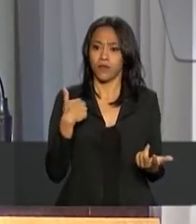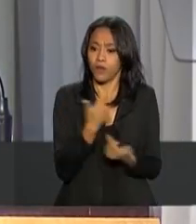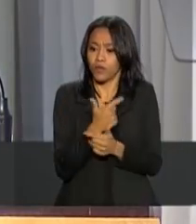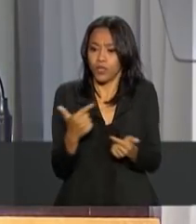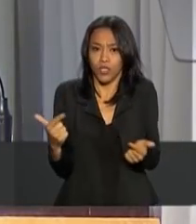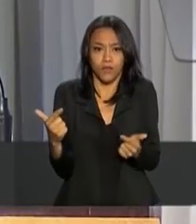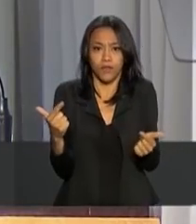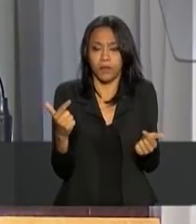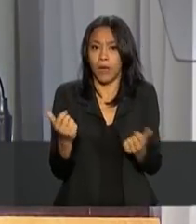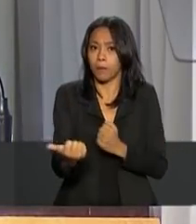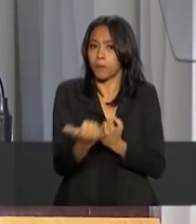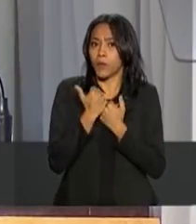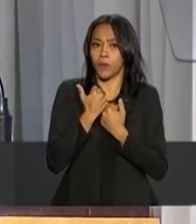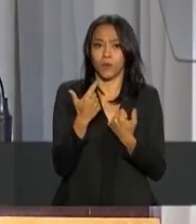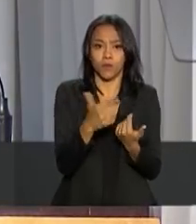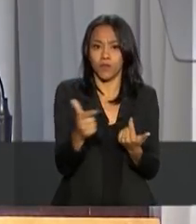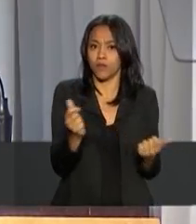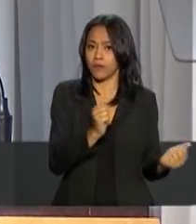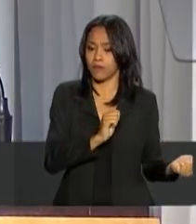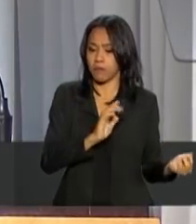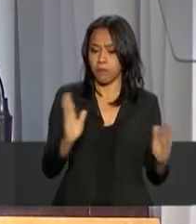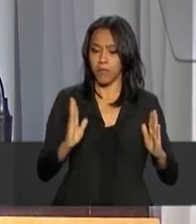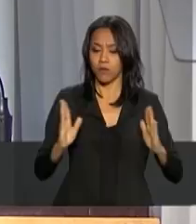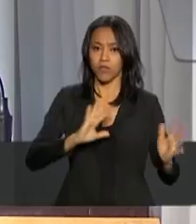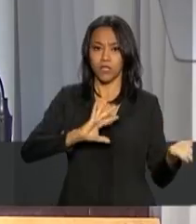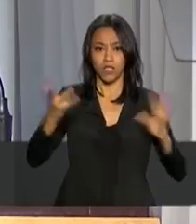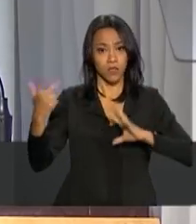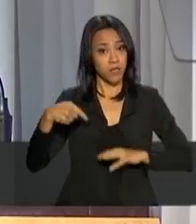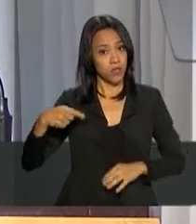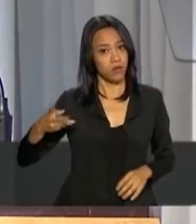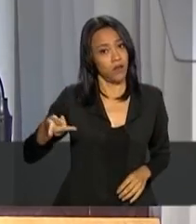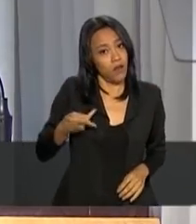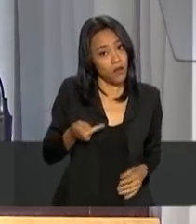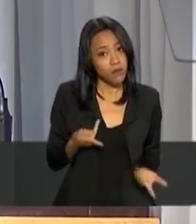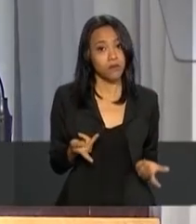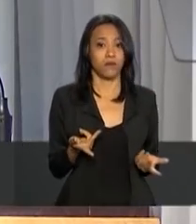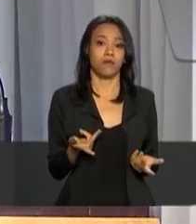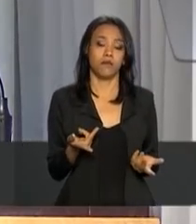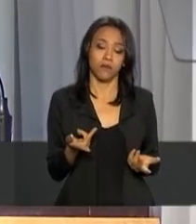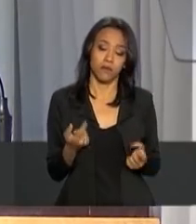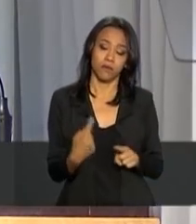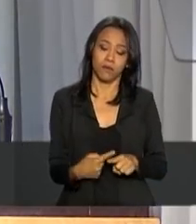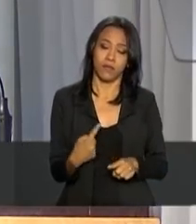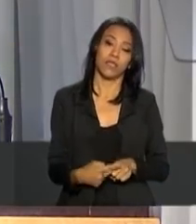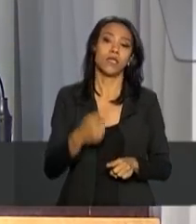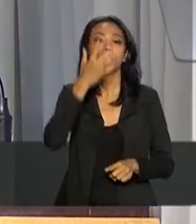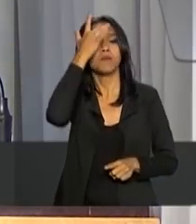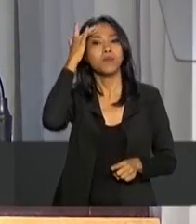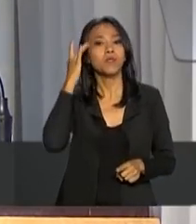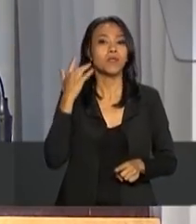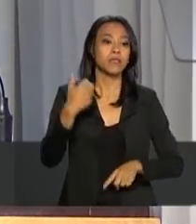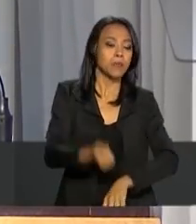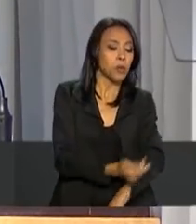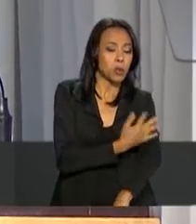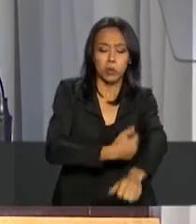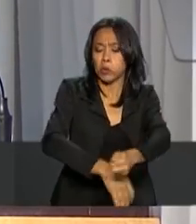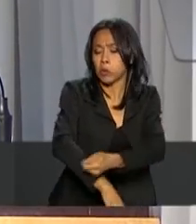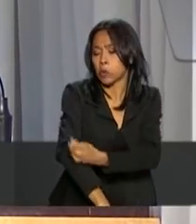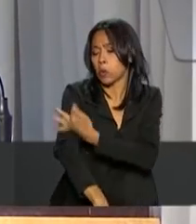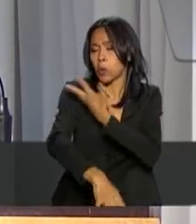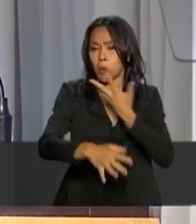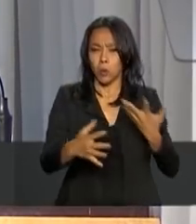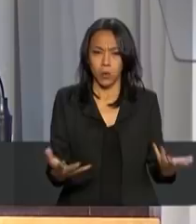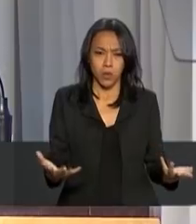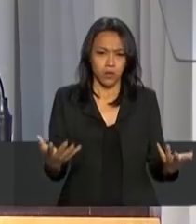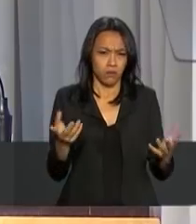alguma, o que institucionalmente é incorreto, porque as pessoas não têm que pautar-se pelas suas emoções